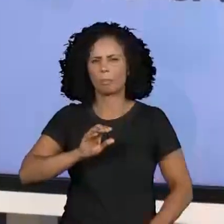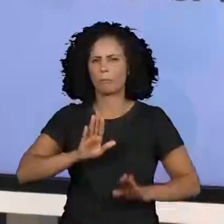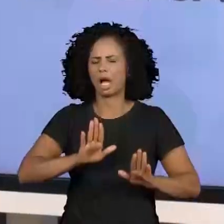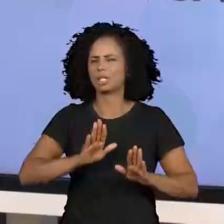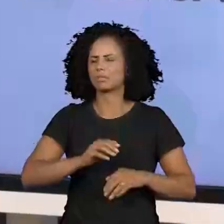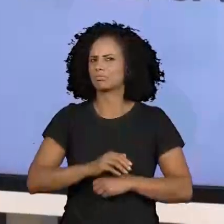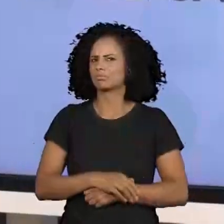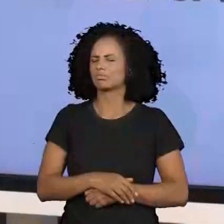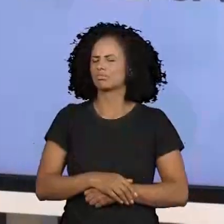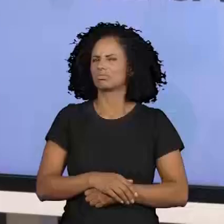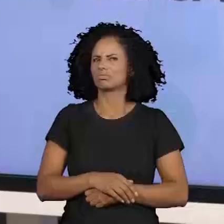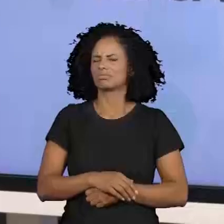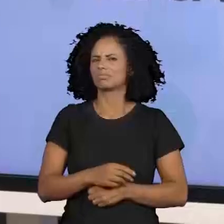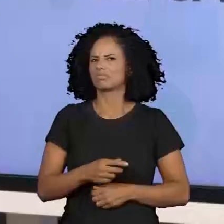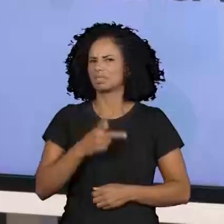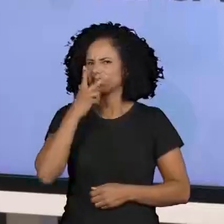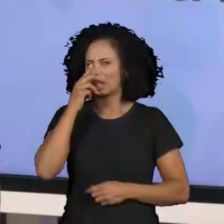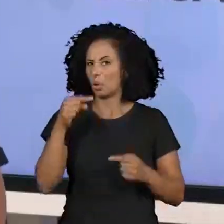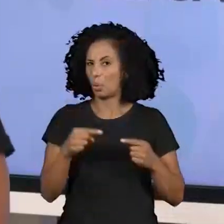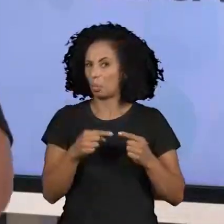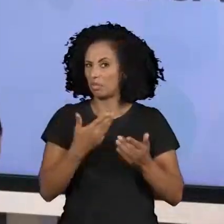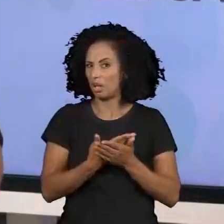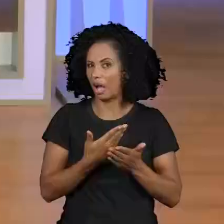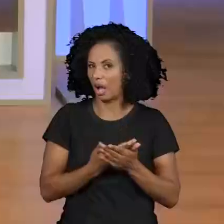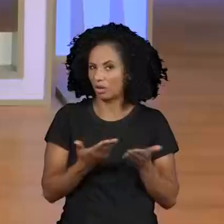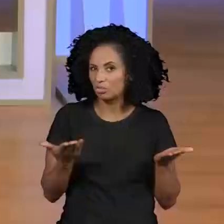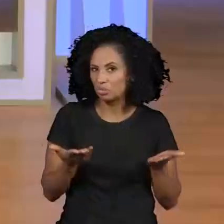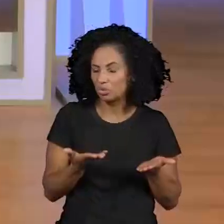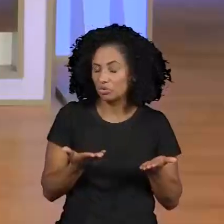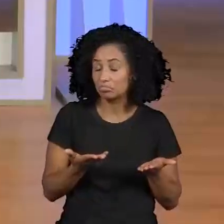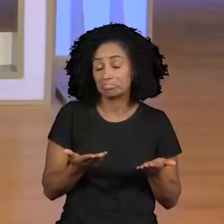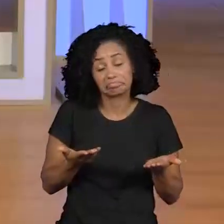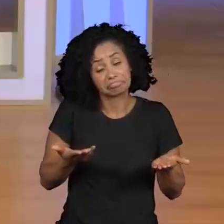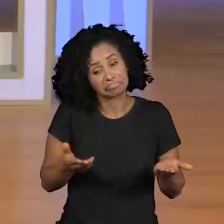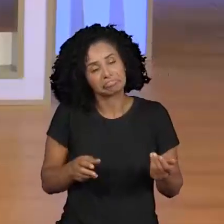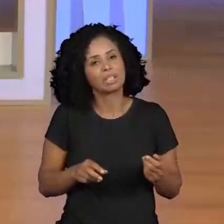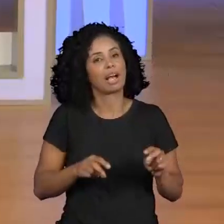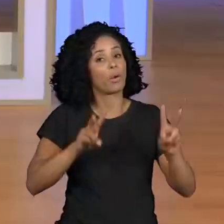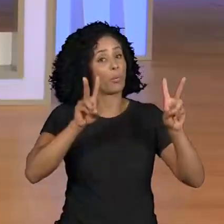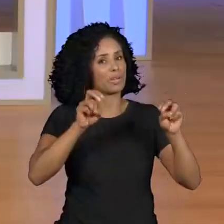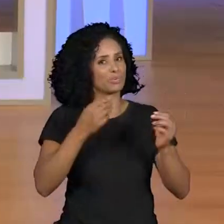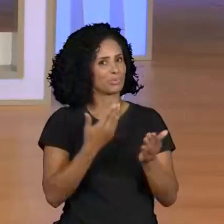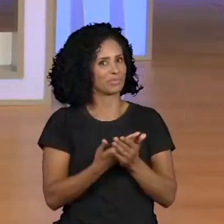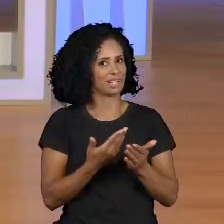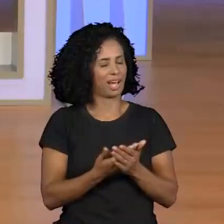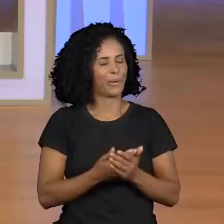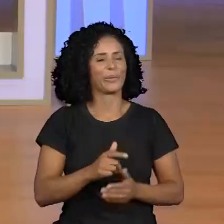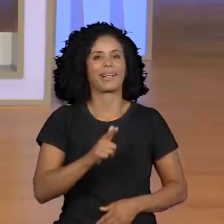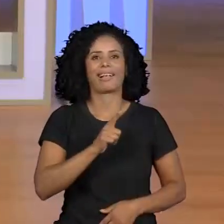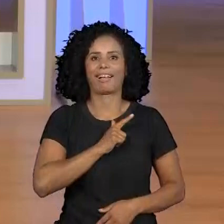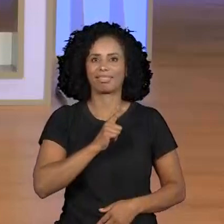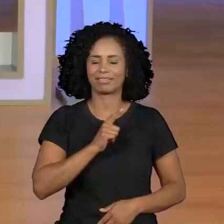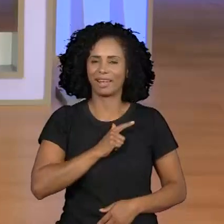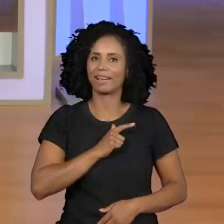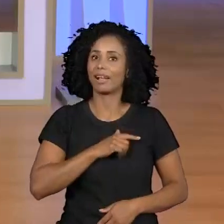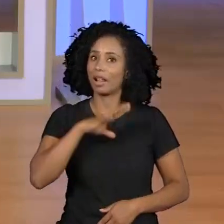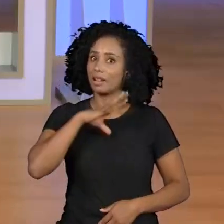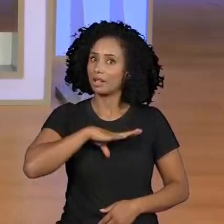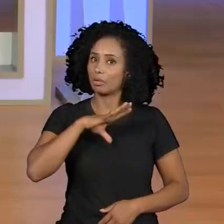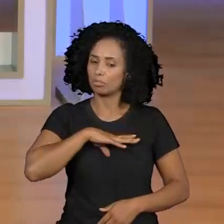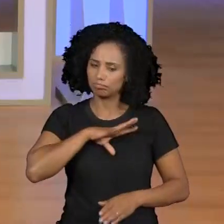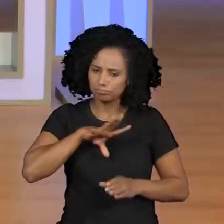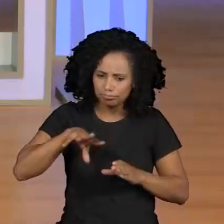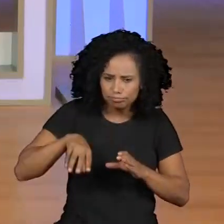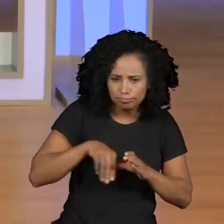isso tem a ver com a nossa escrita Pois é este é o assunto desta aula dentro da língua portuguesa